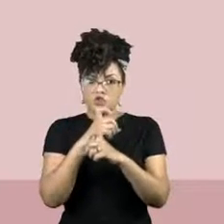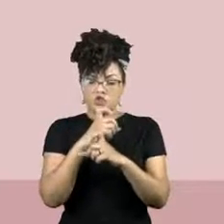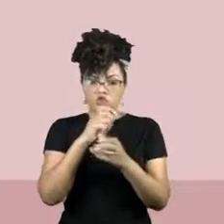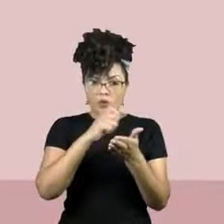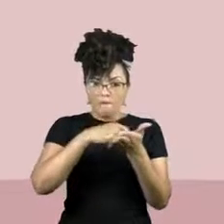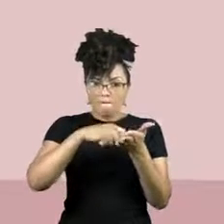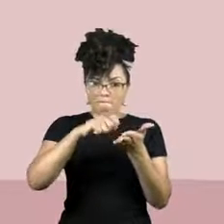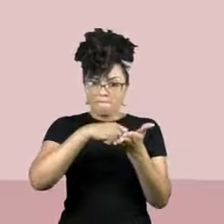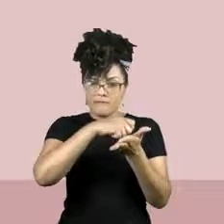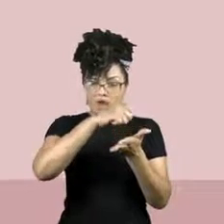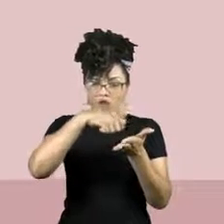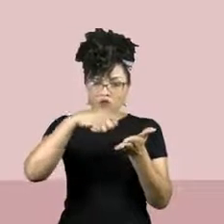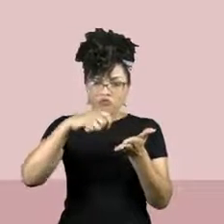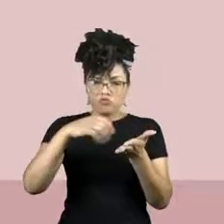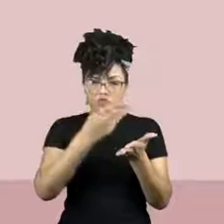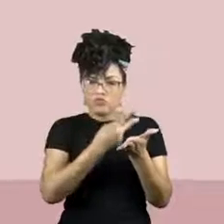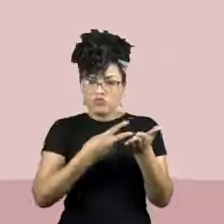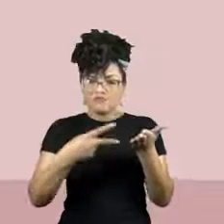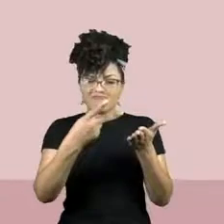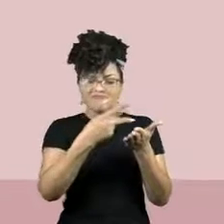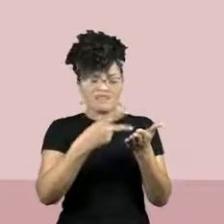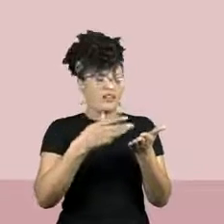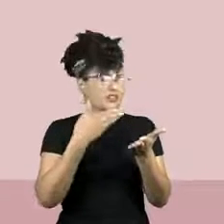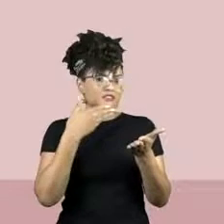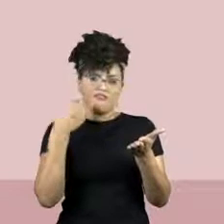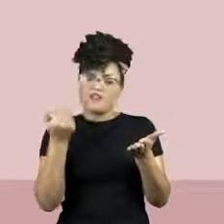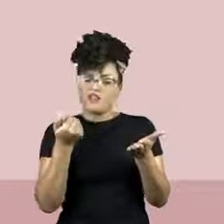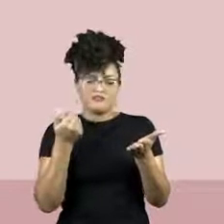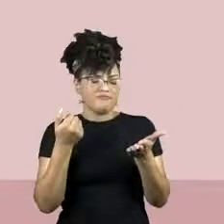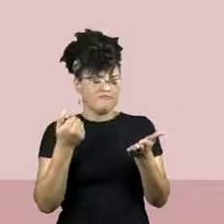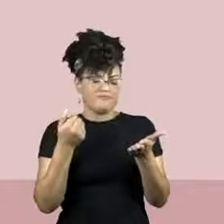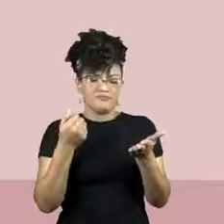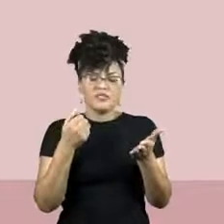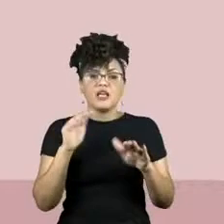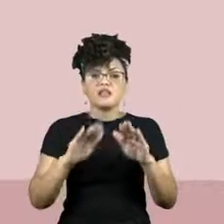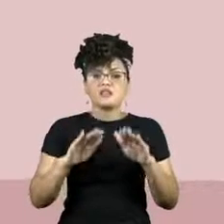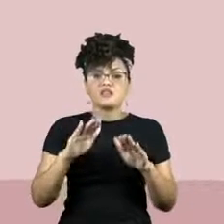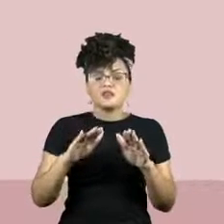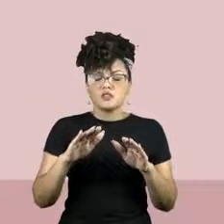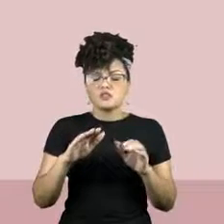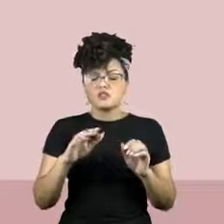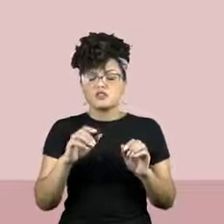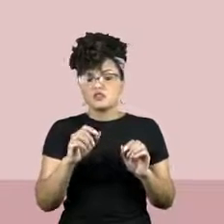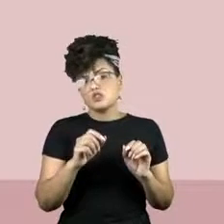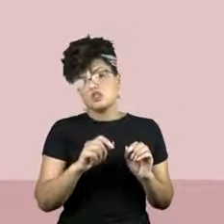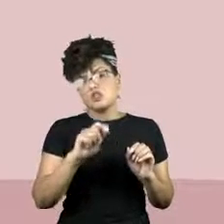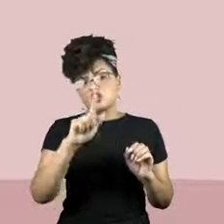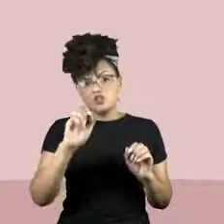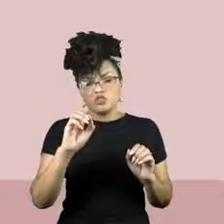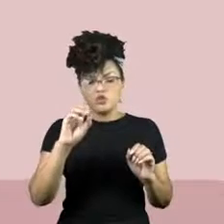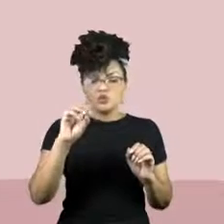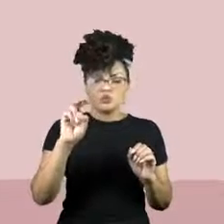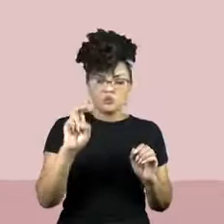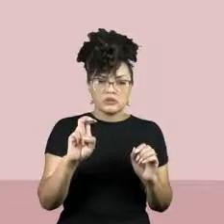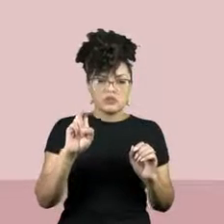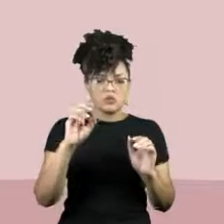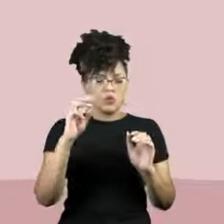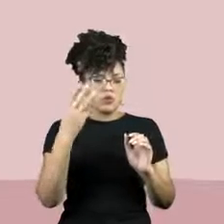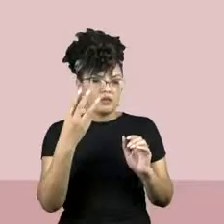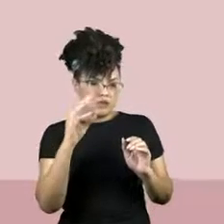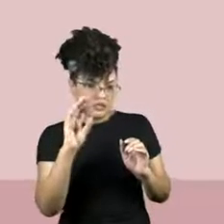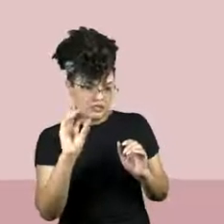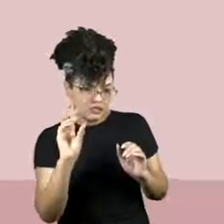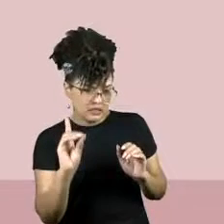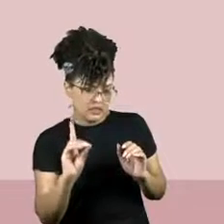não consegue realizar isso de uma maneira fácil, né? Por exemplo, você tira uma seção transversal de um software como o Civil 3D, de uma topografia muito extensa e